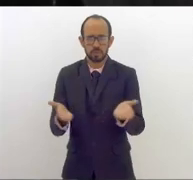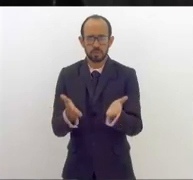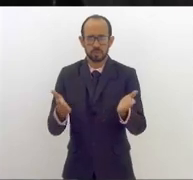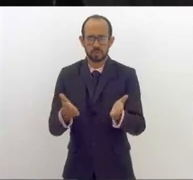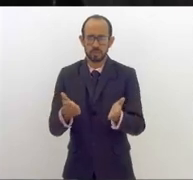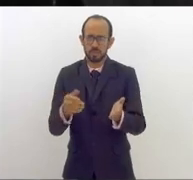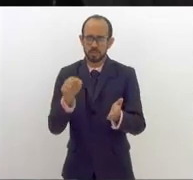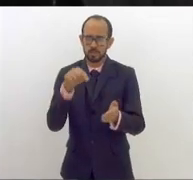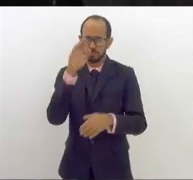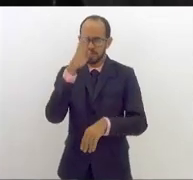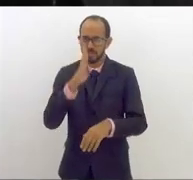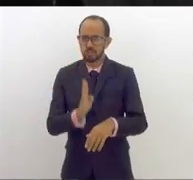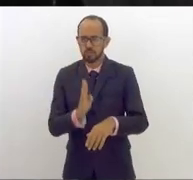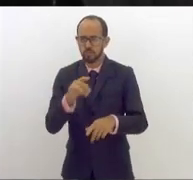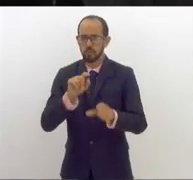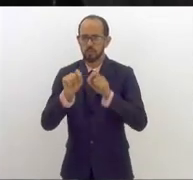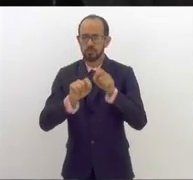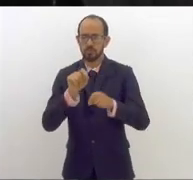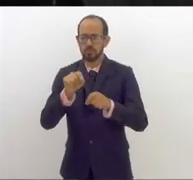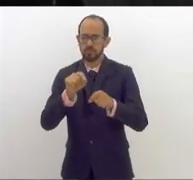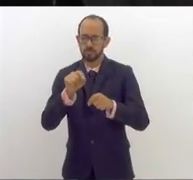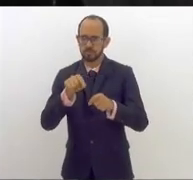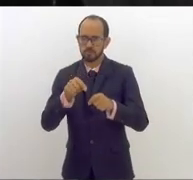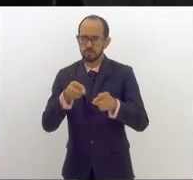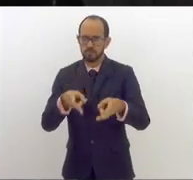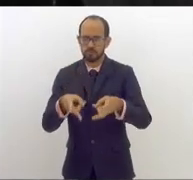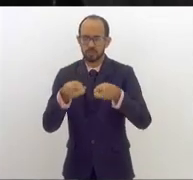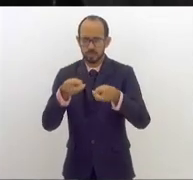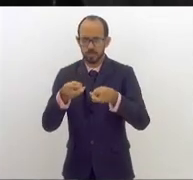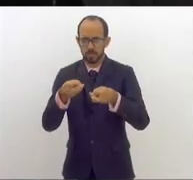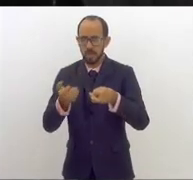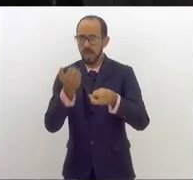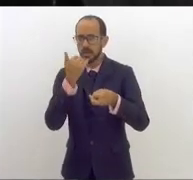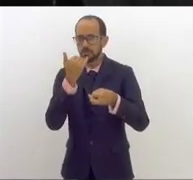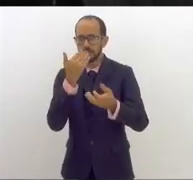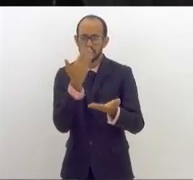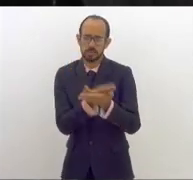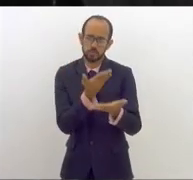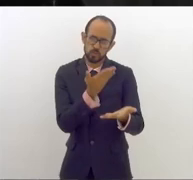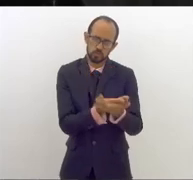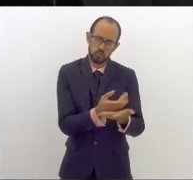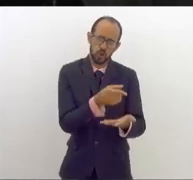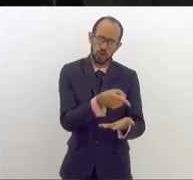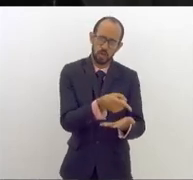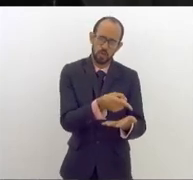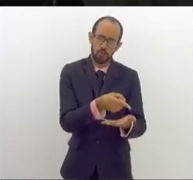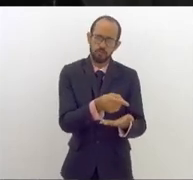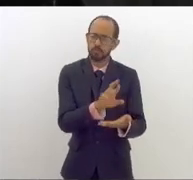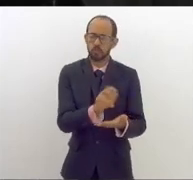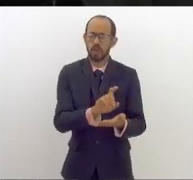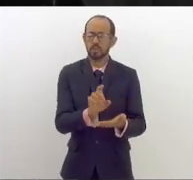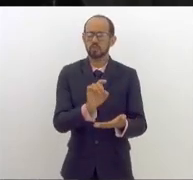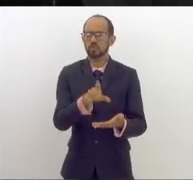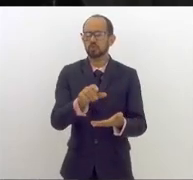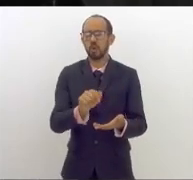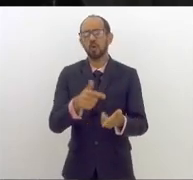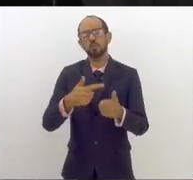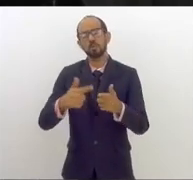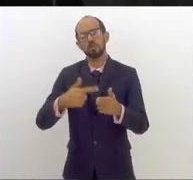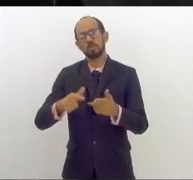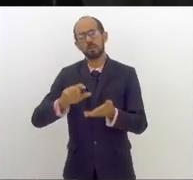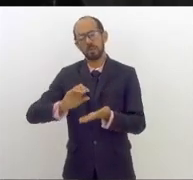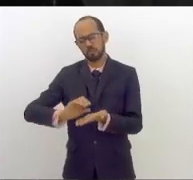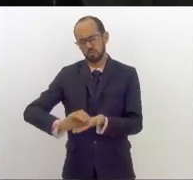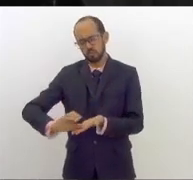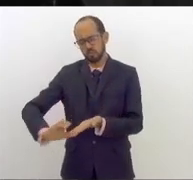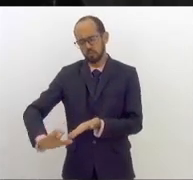miséria no Brasil eh da centralidade aos programas de alimentação escolar não apenas a questão do per capita da merenda que tá defasada há mais de